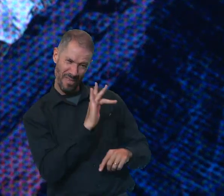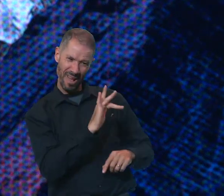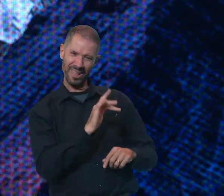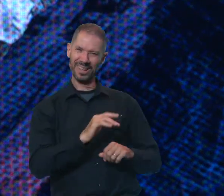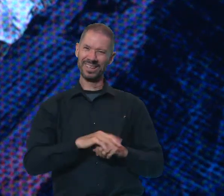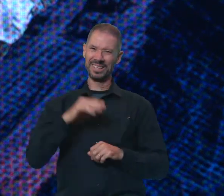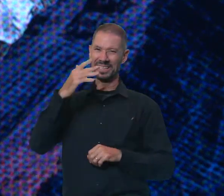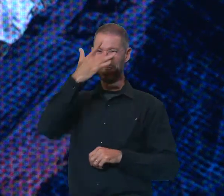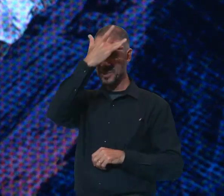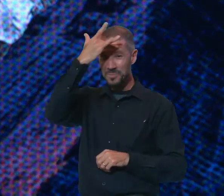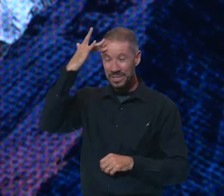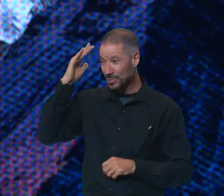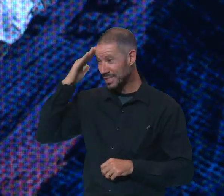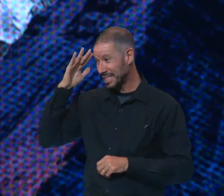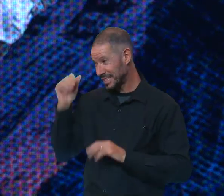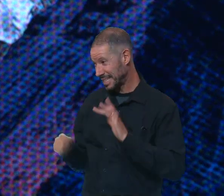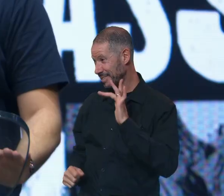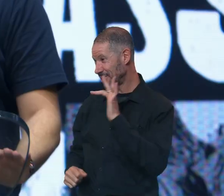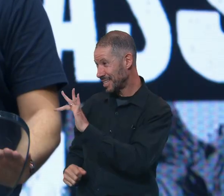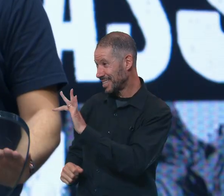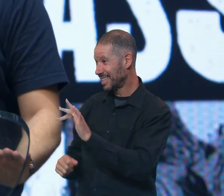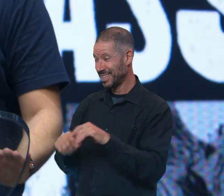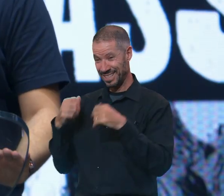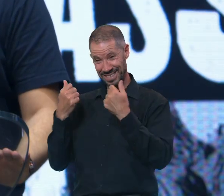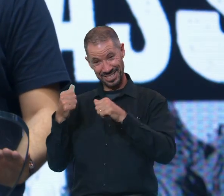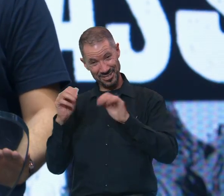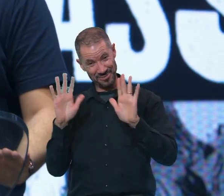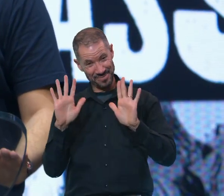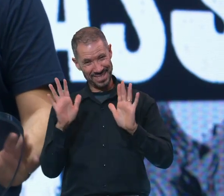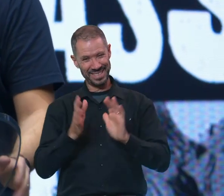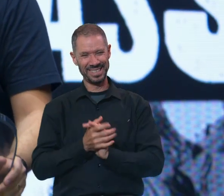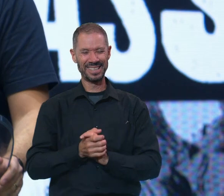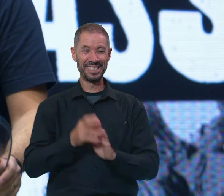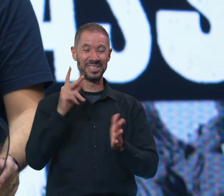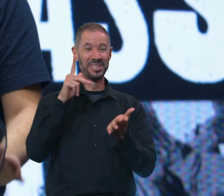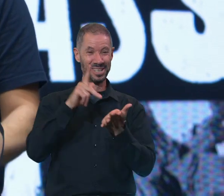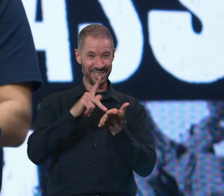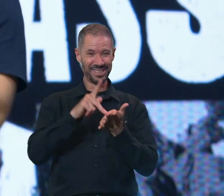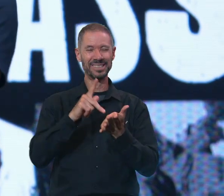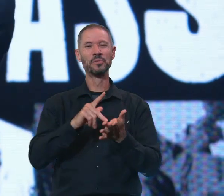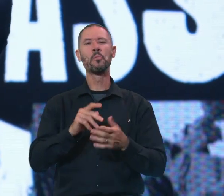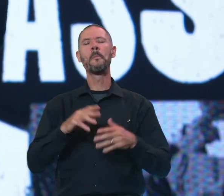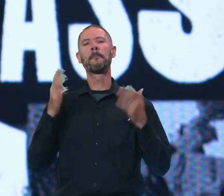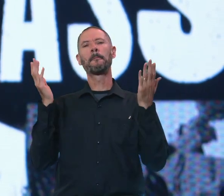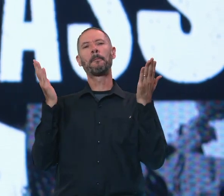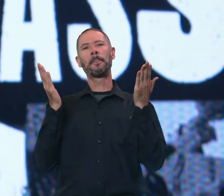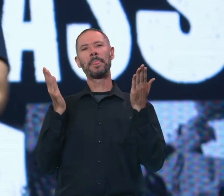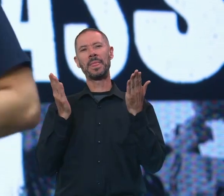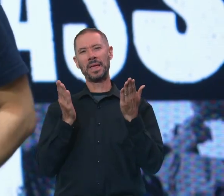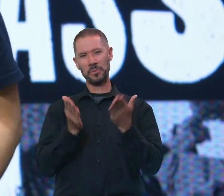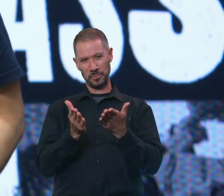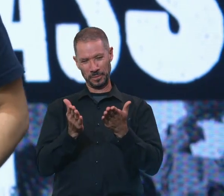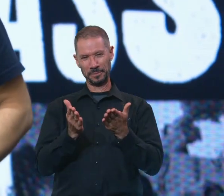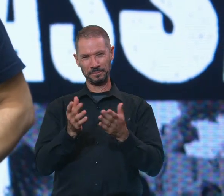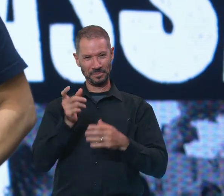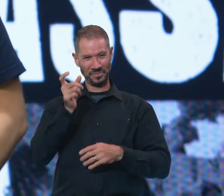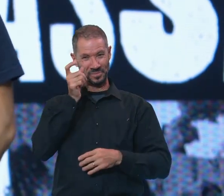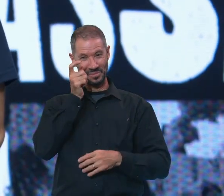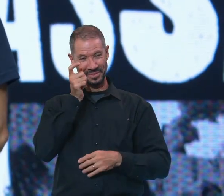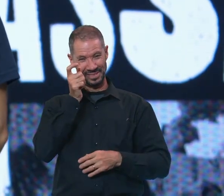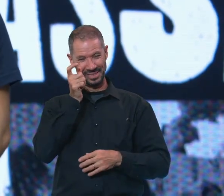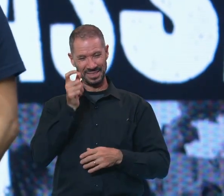A pessoa já entendeu, você não precisa cutucar mais, né? É ou não é verdade? Agora, olha só que